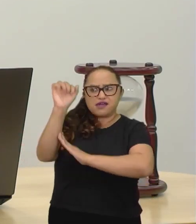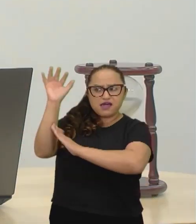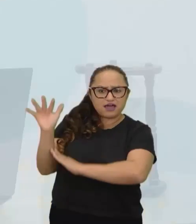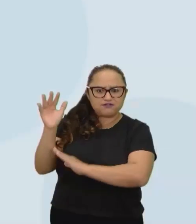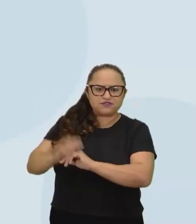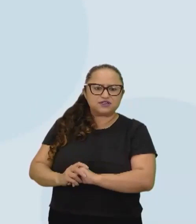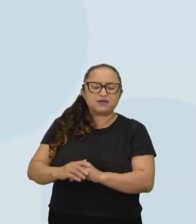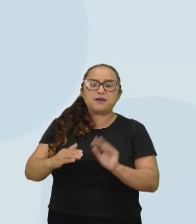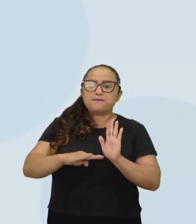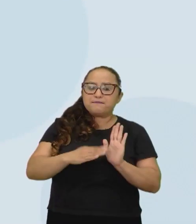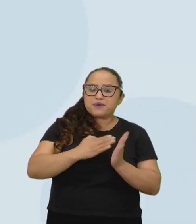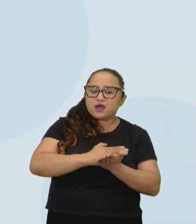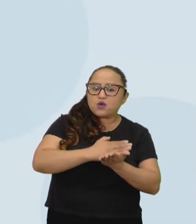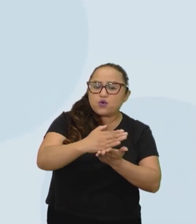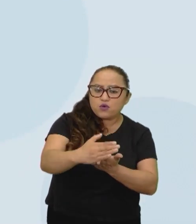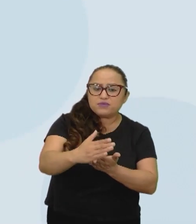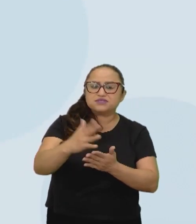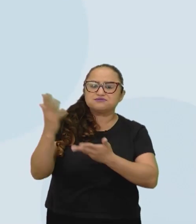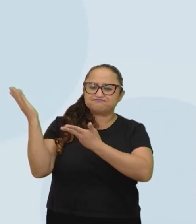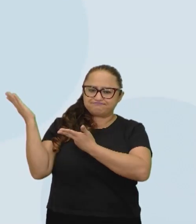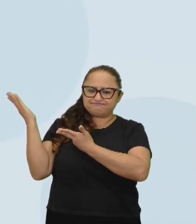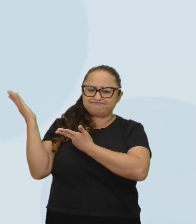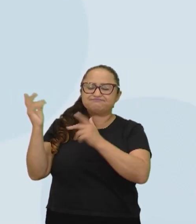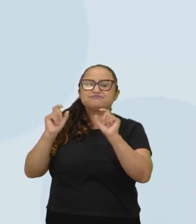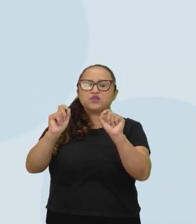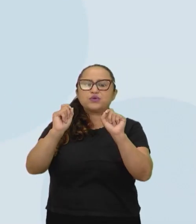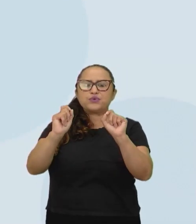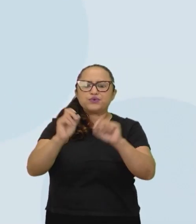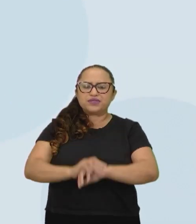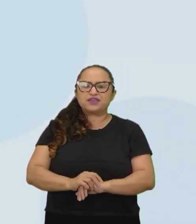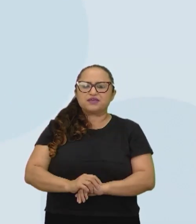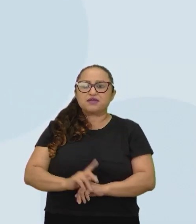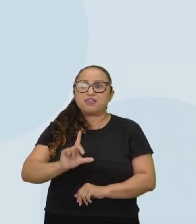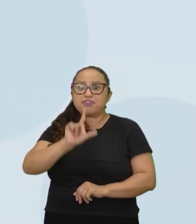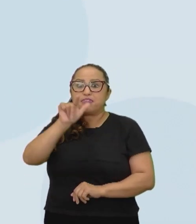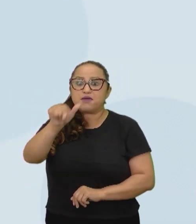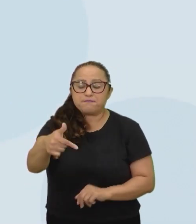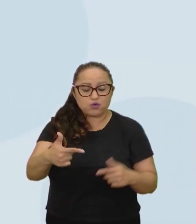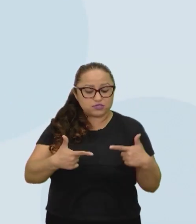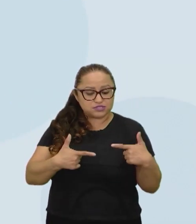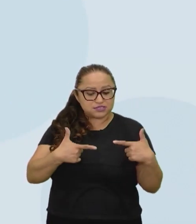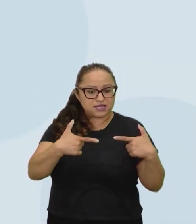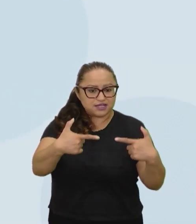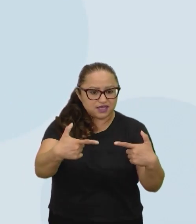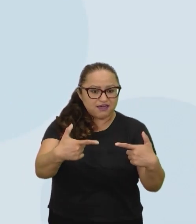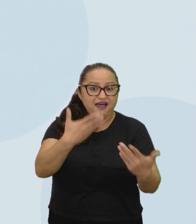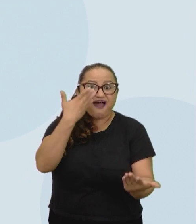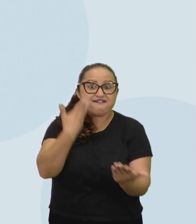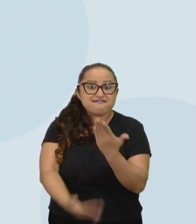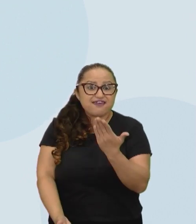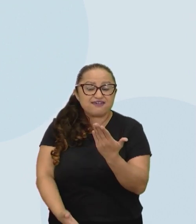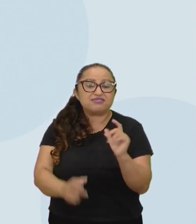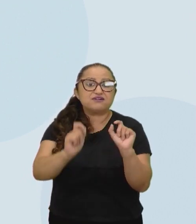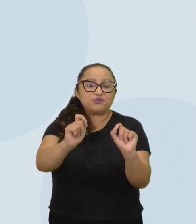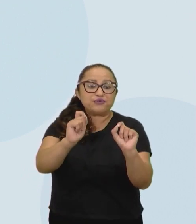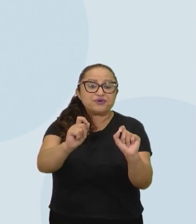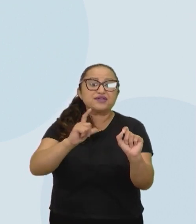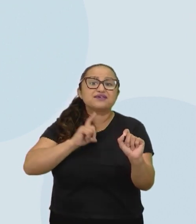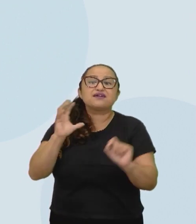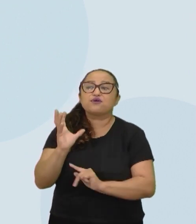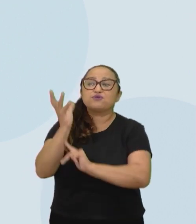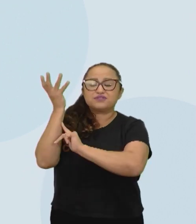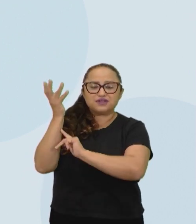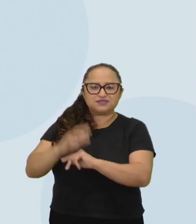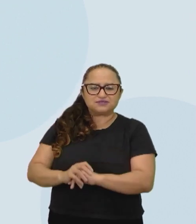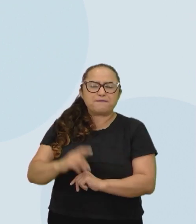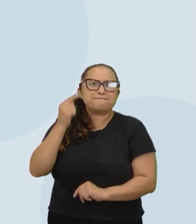começar, eu trouxe aqui um contexto geral, né? A gente tem aí no pós-guerra o declínio da Europa. Então, o que acontece? A